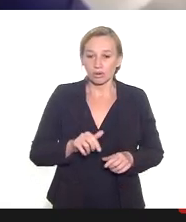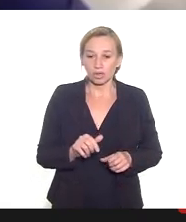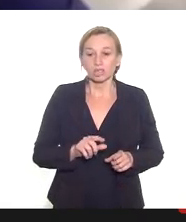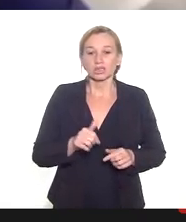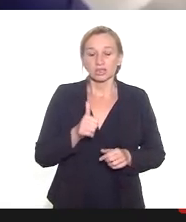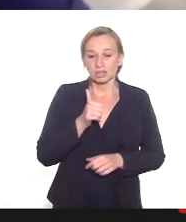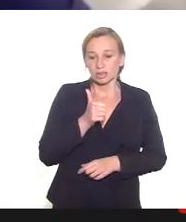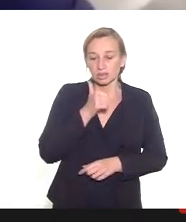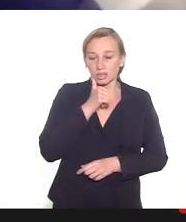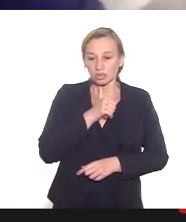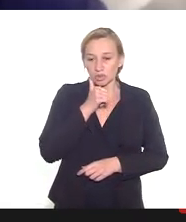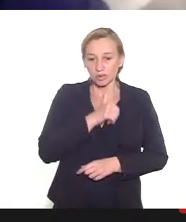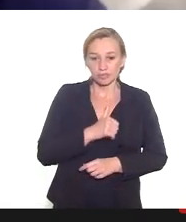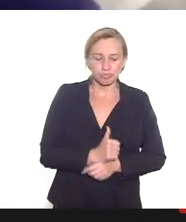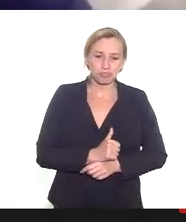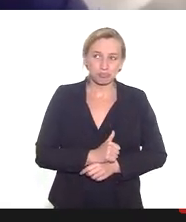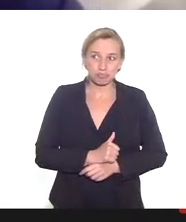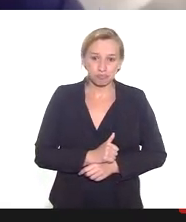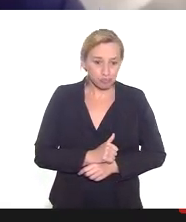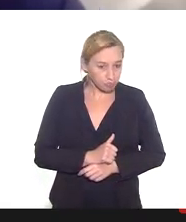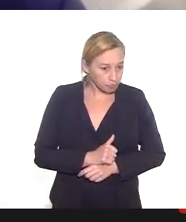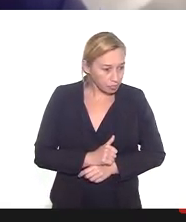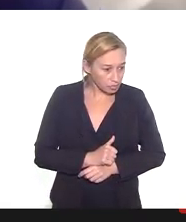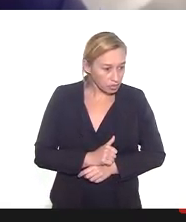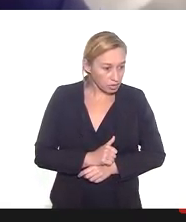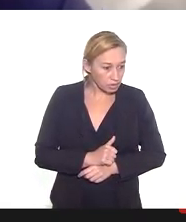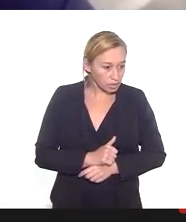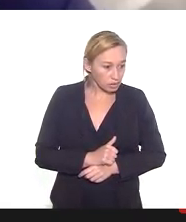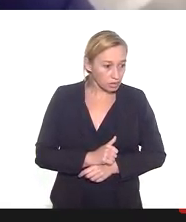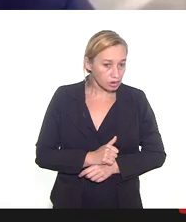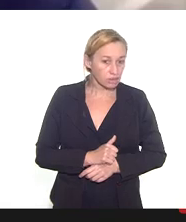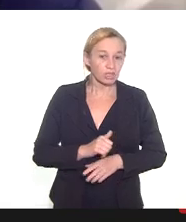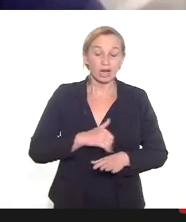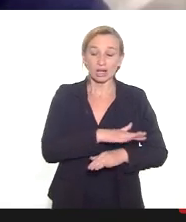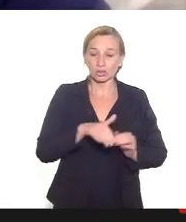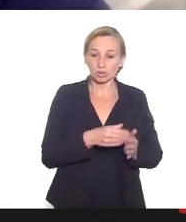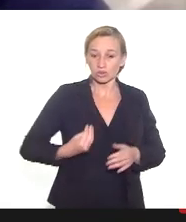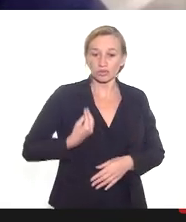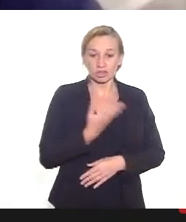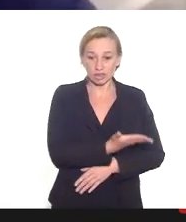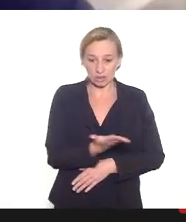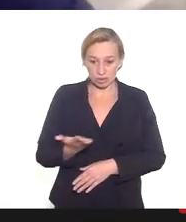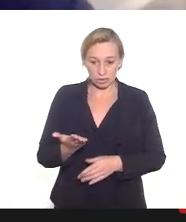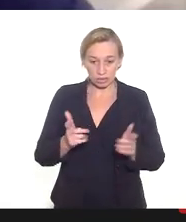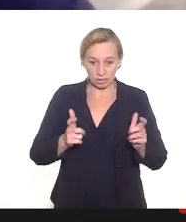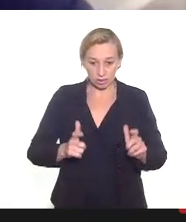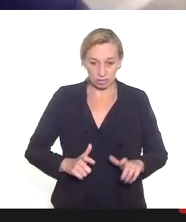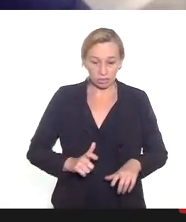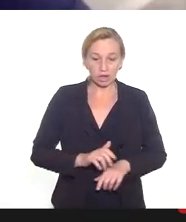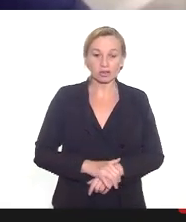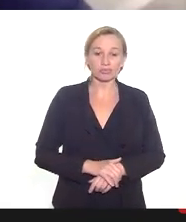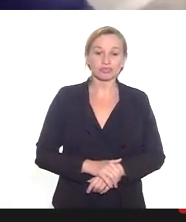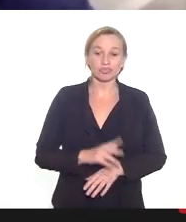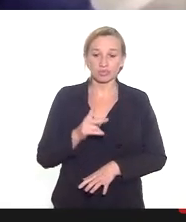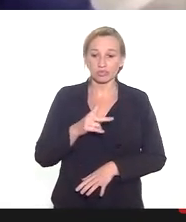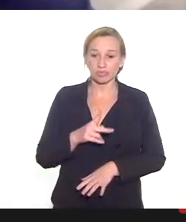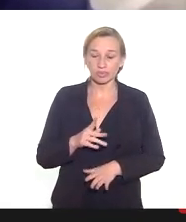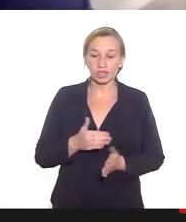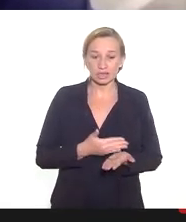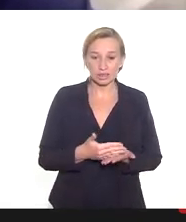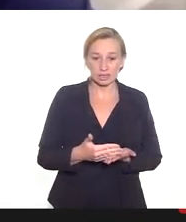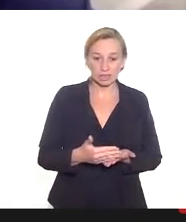no estado do Rio de Janeiro agradecendo degisa as autoridades presentes e já para dar uma dinâmica